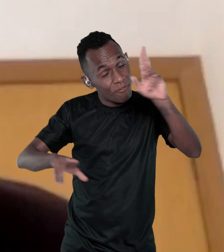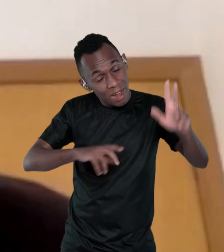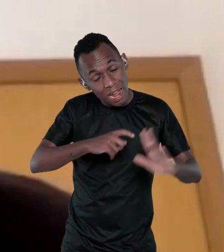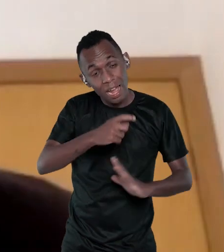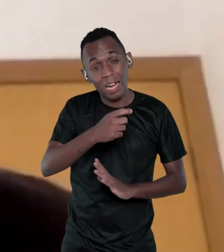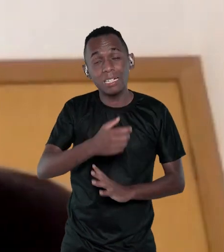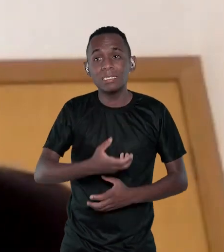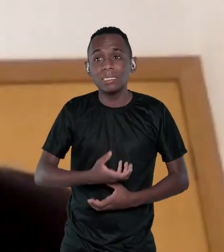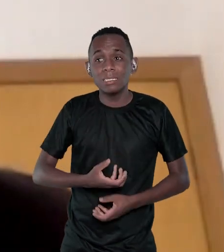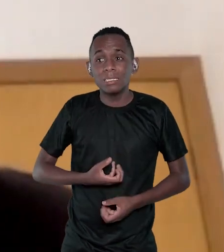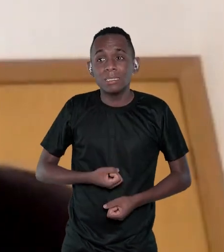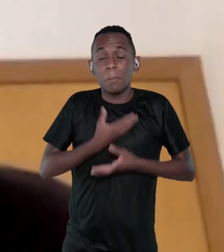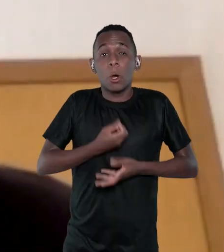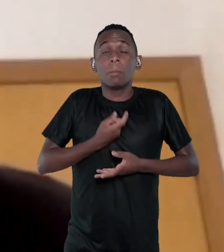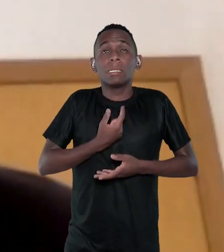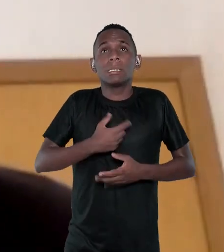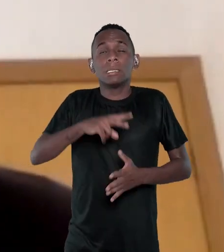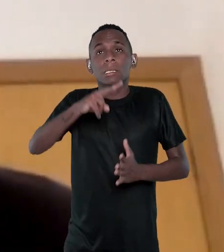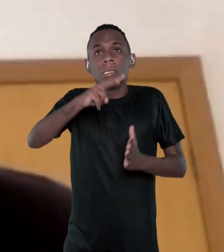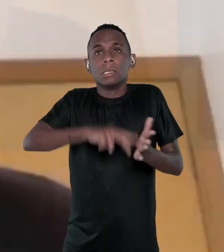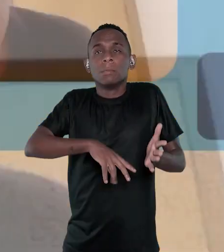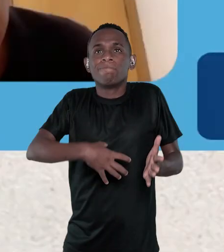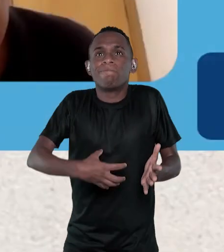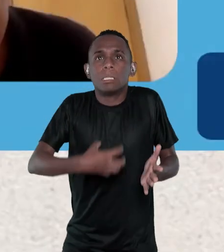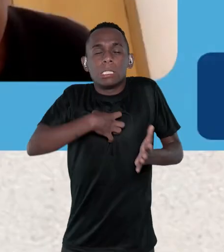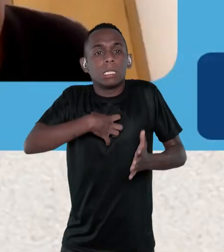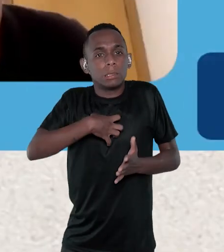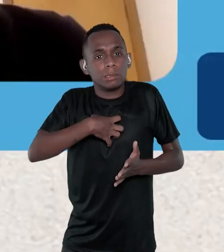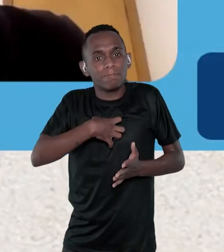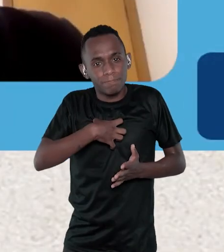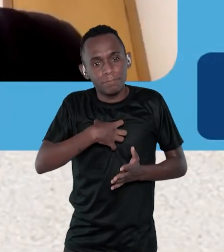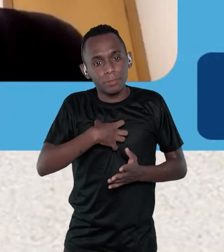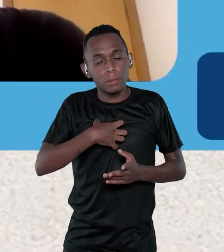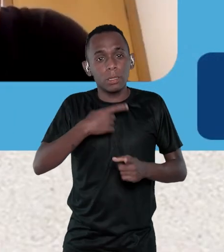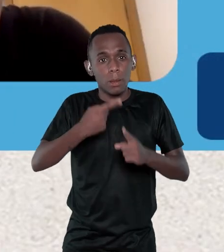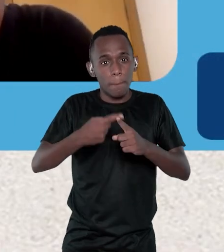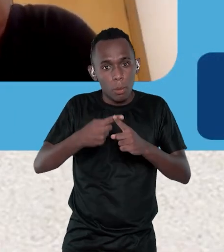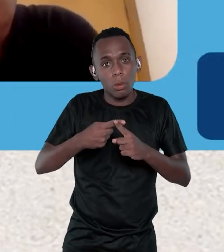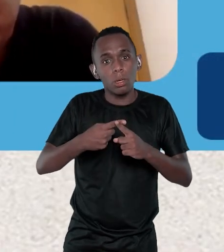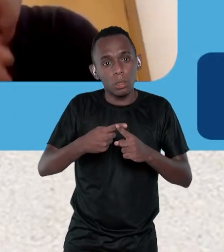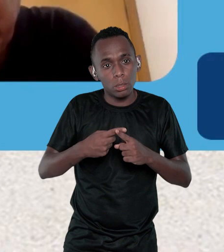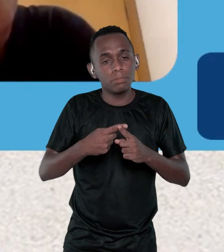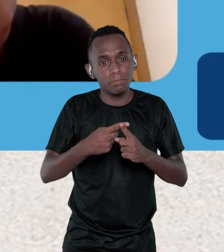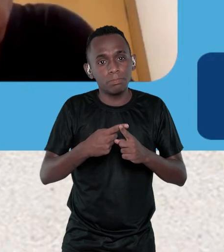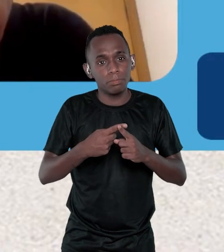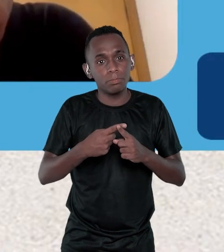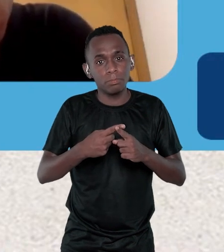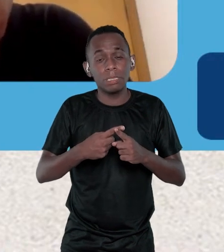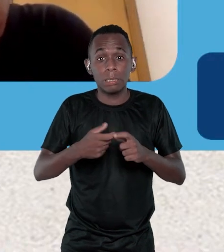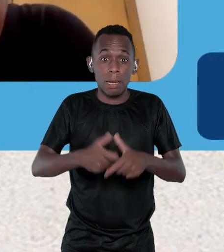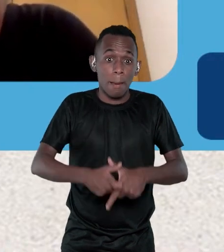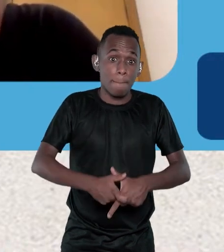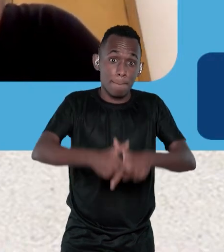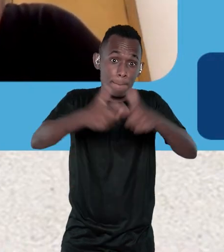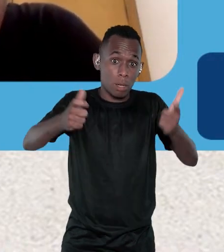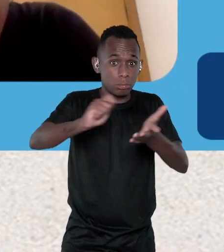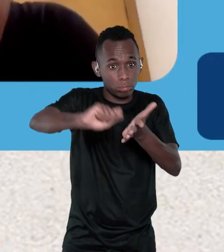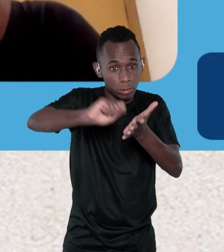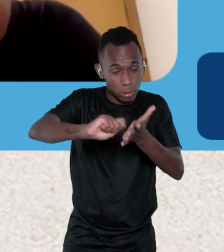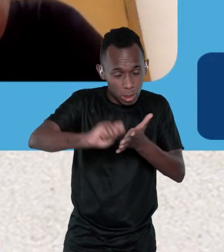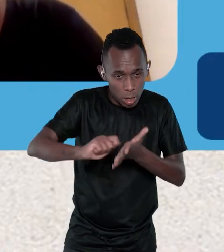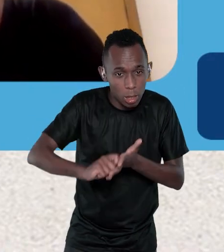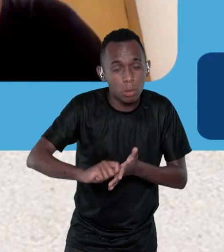É um poema bem forte também, né? Tem vários poemas aí que tocam demais a gente e